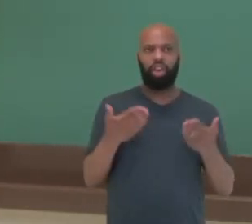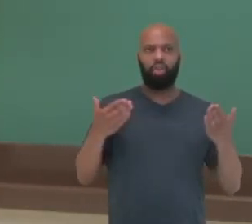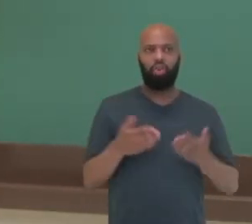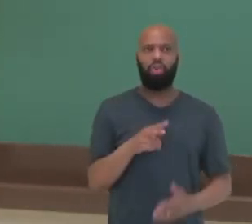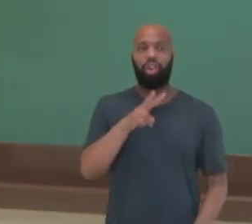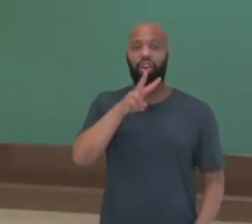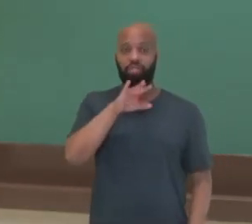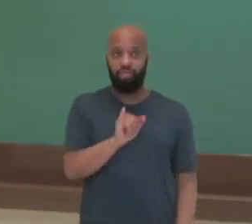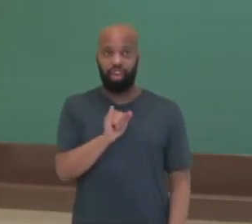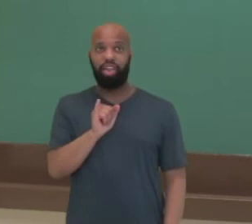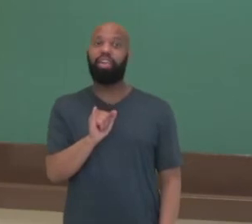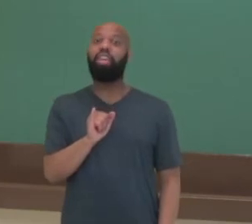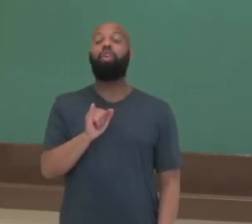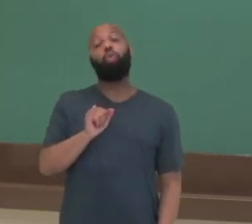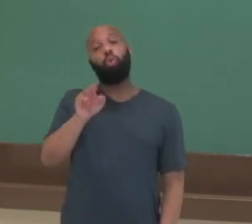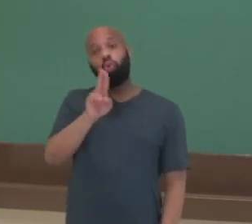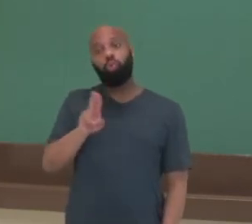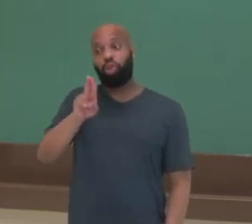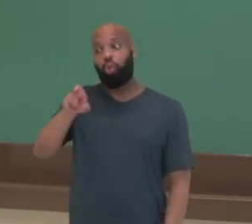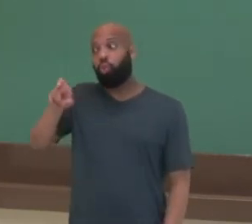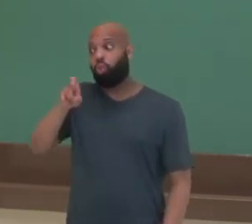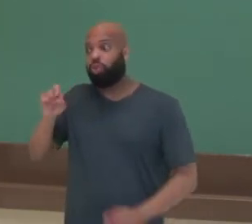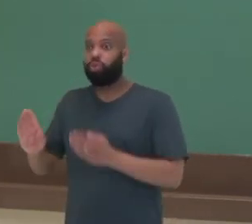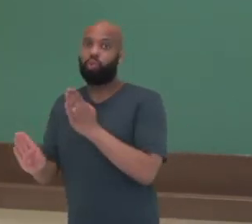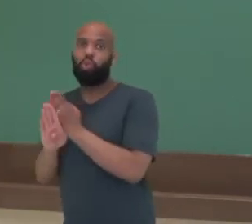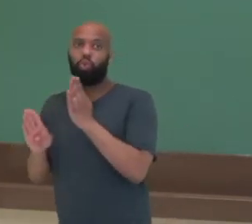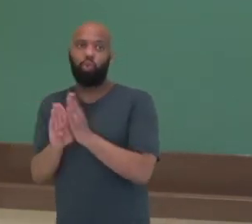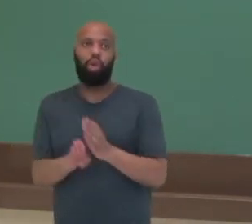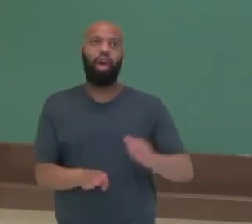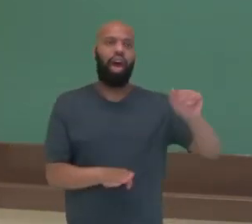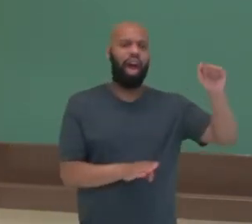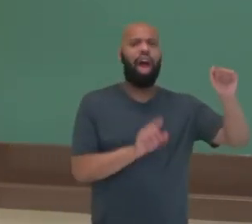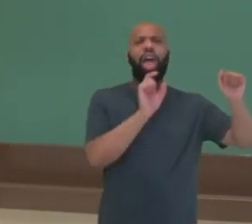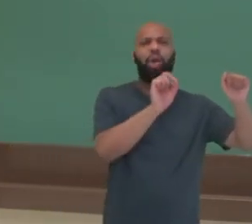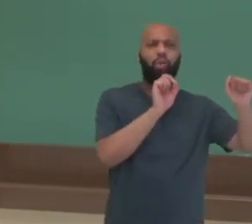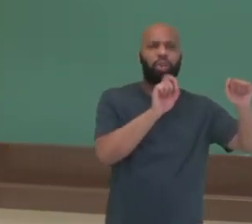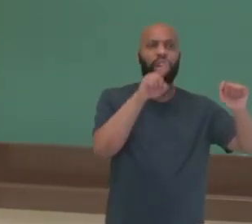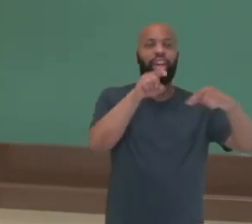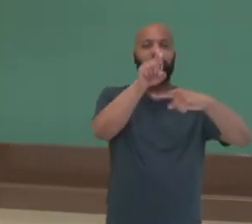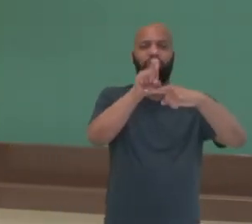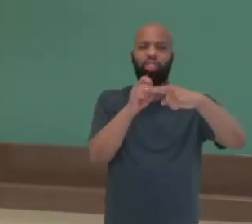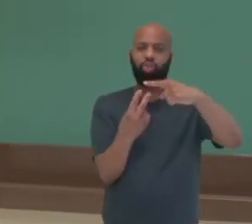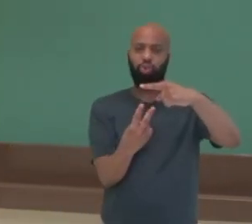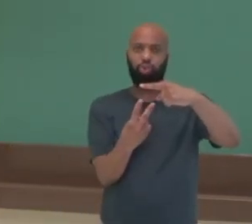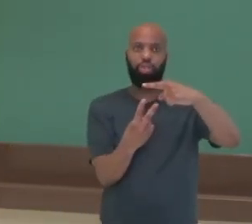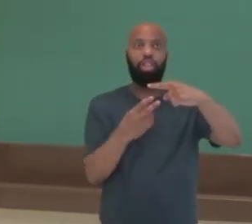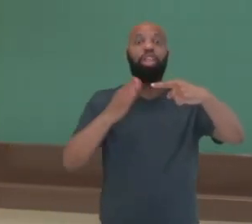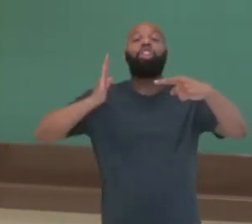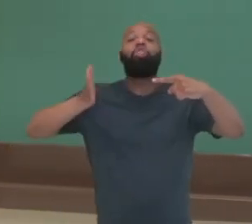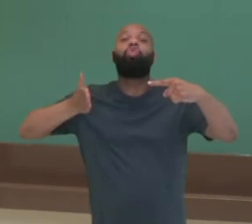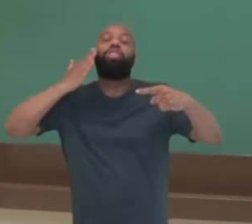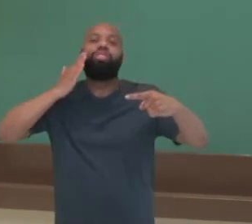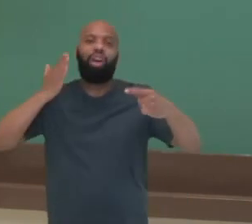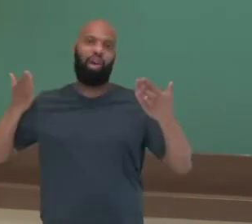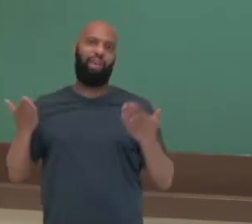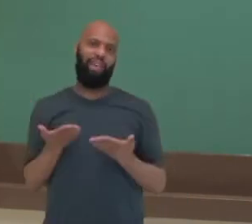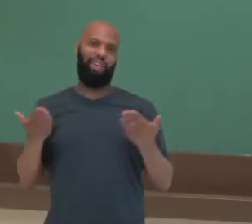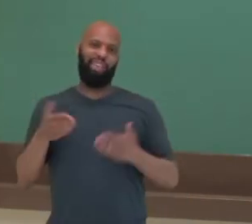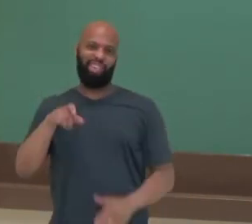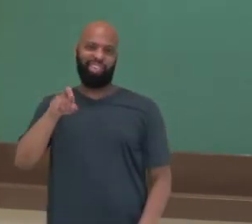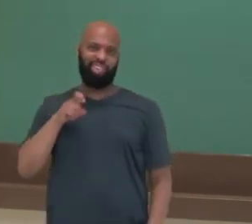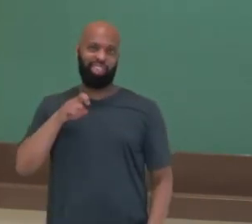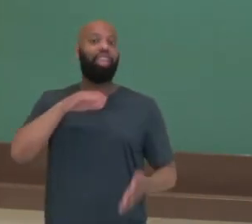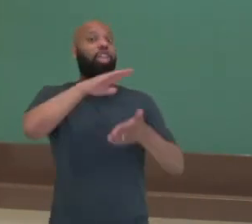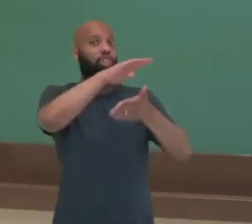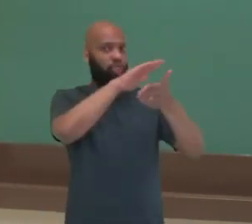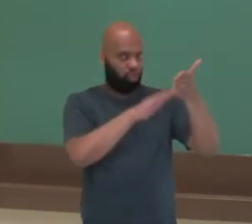pelo valor que a gente acabou de encontrar. Então, A é igual a x sobre 2, mas nós vamos substituir